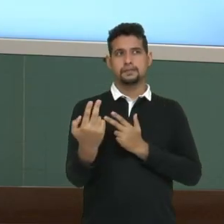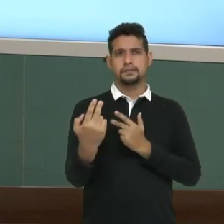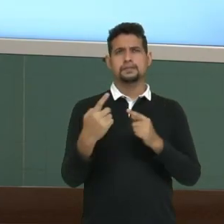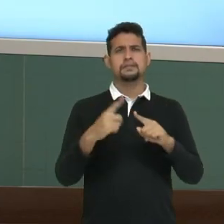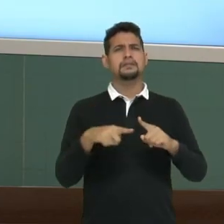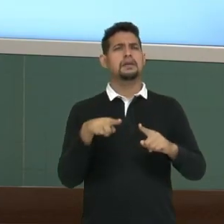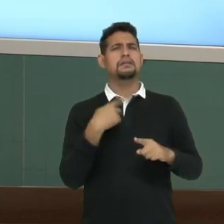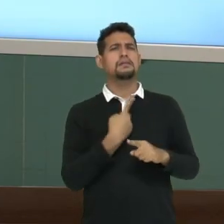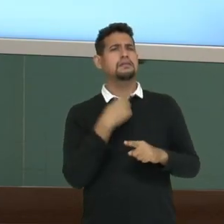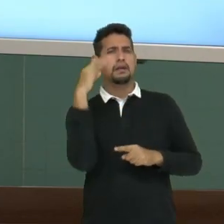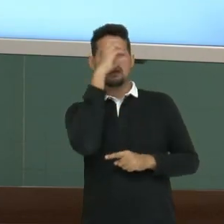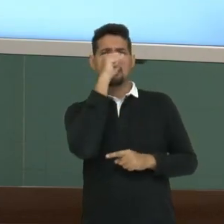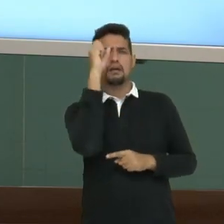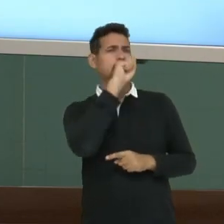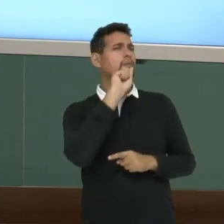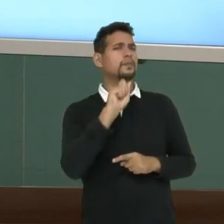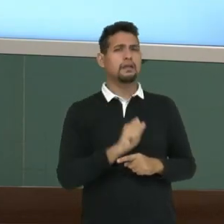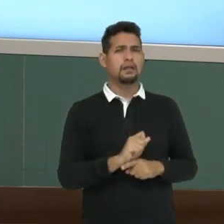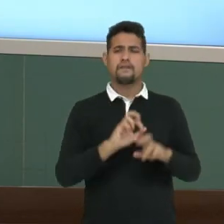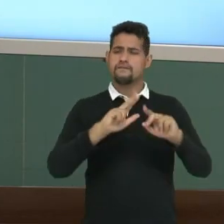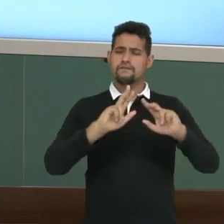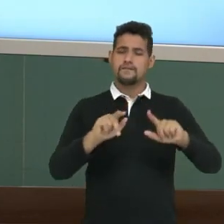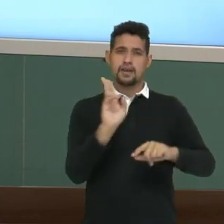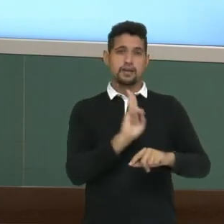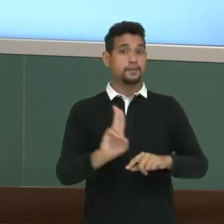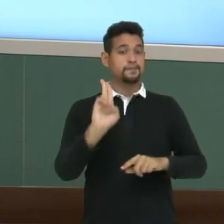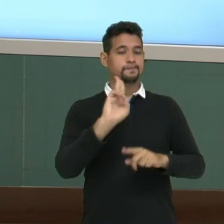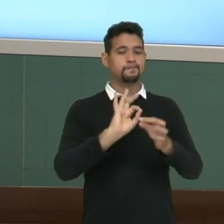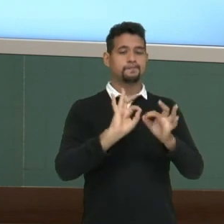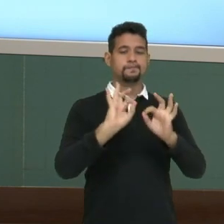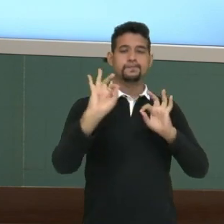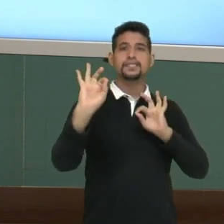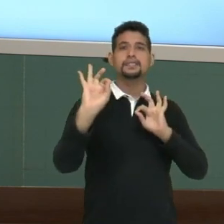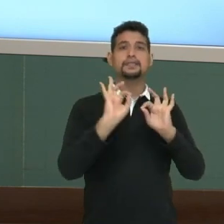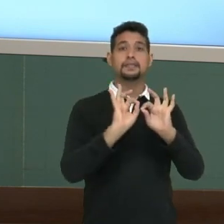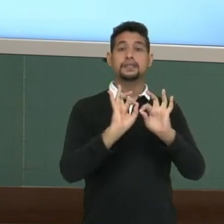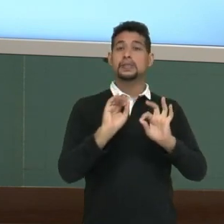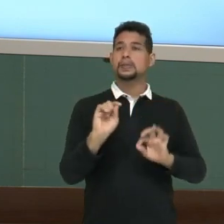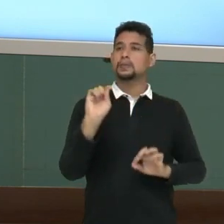O que a gente viu hoje? Outras aplicações da distância entre um